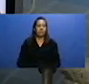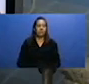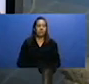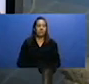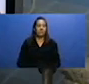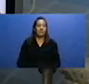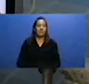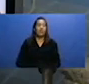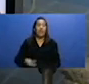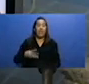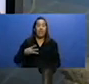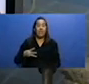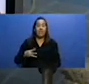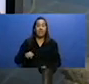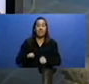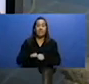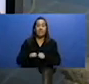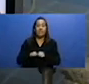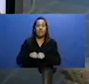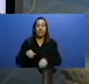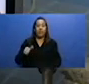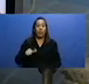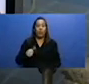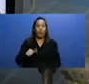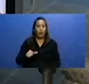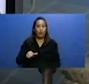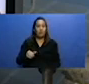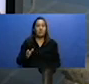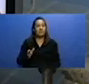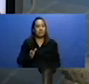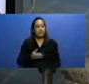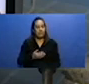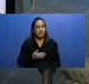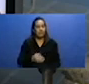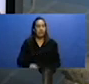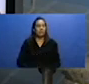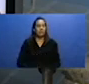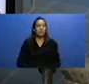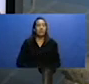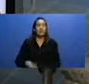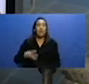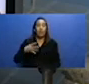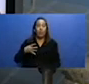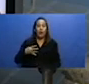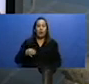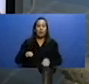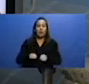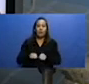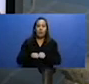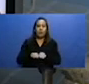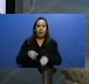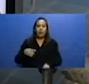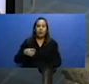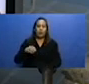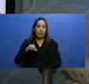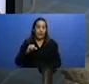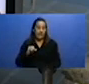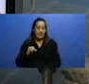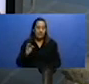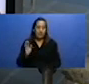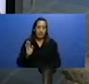tá? 3 e 11, de novo, ponto e vírgula. 4 e 10, ponto e